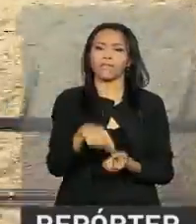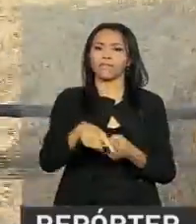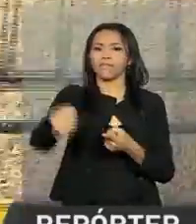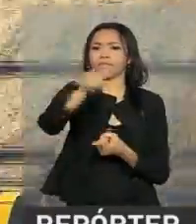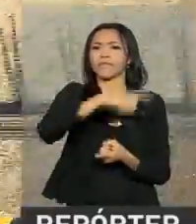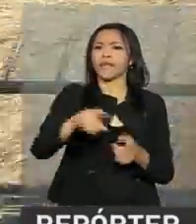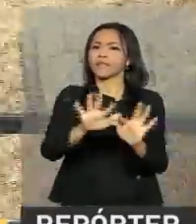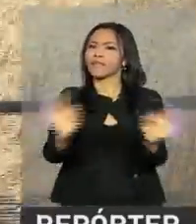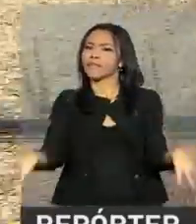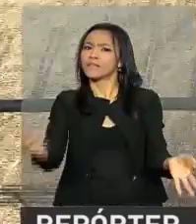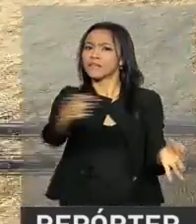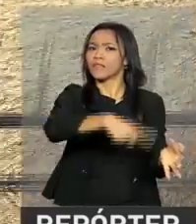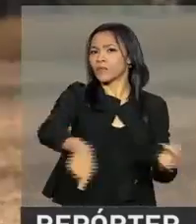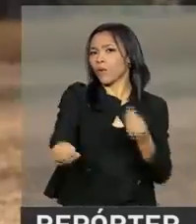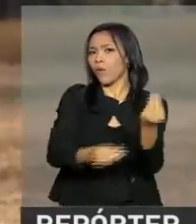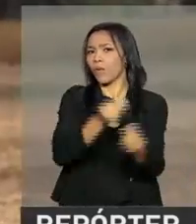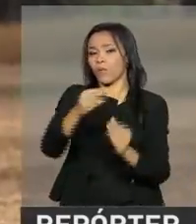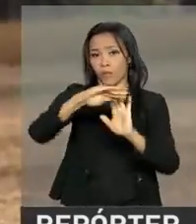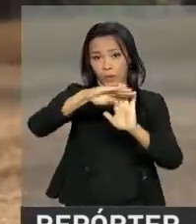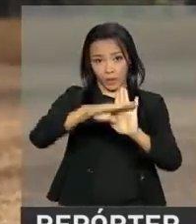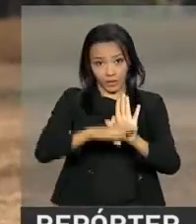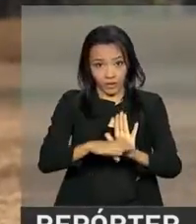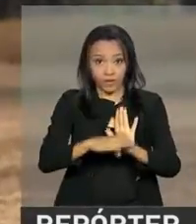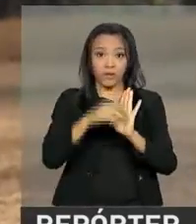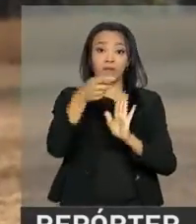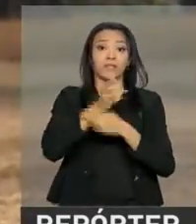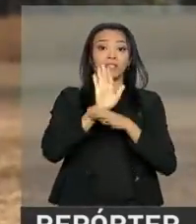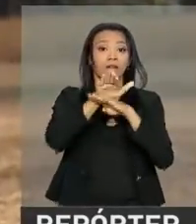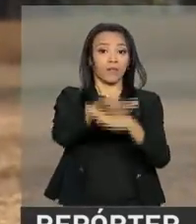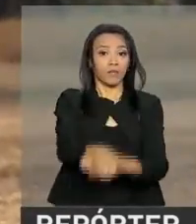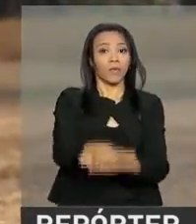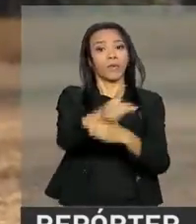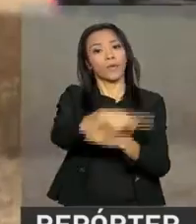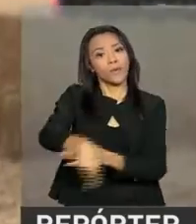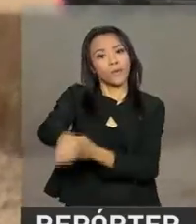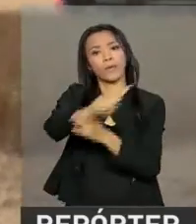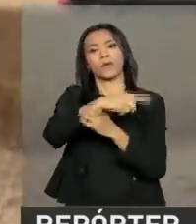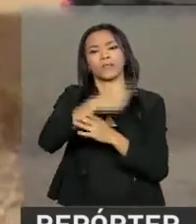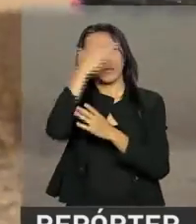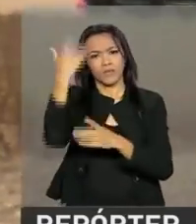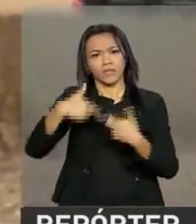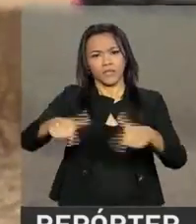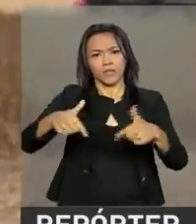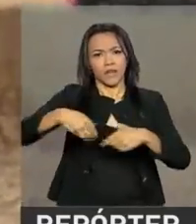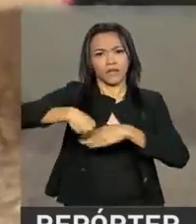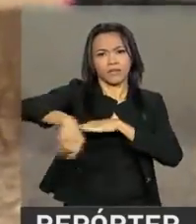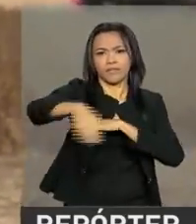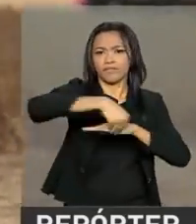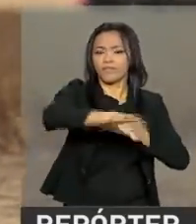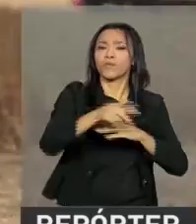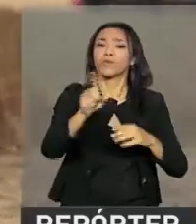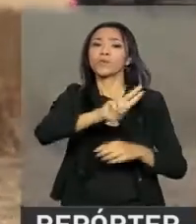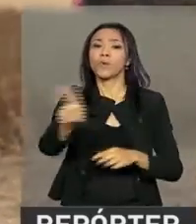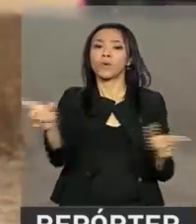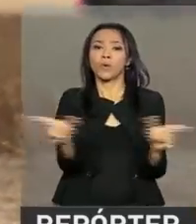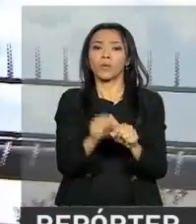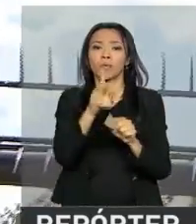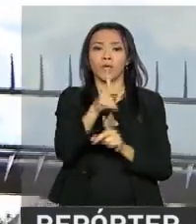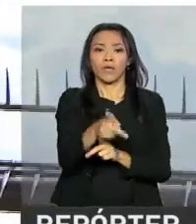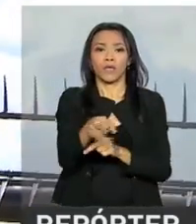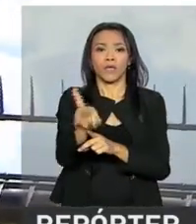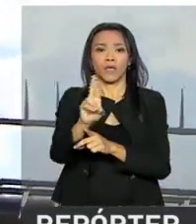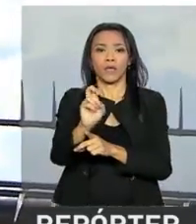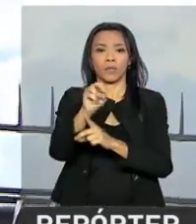produtores rurais por meio do Programa Nacional de Apoio aos Médios Produtores Rurais, o PRONAMP. Pelo Banco do Brasil,